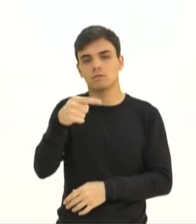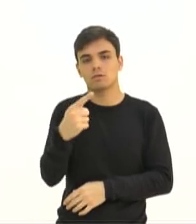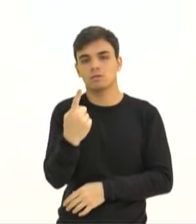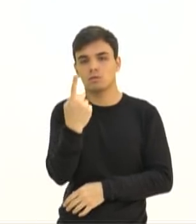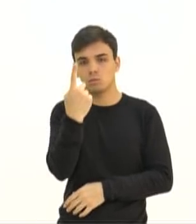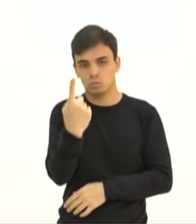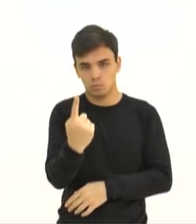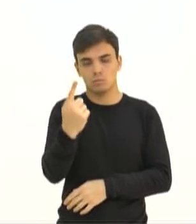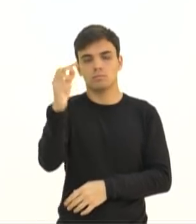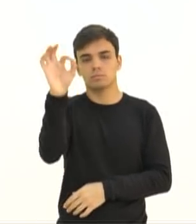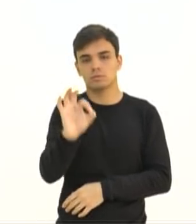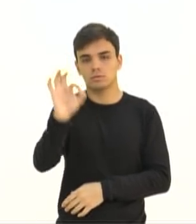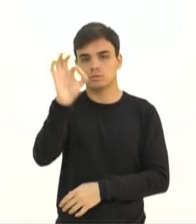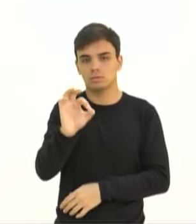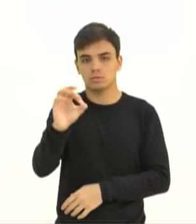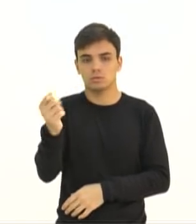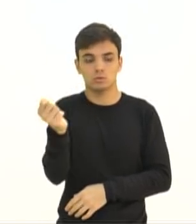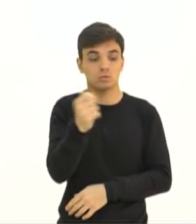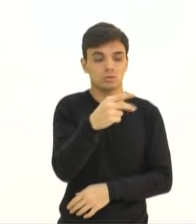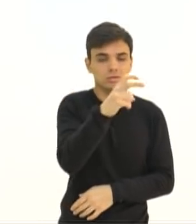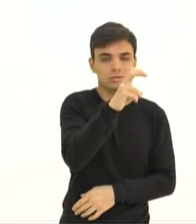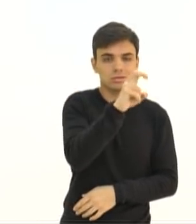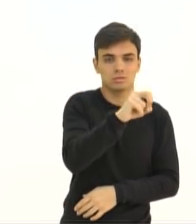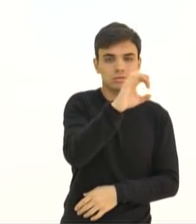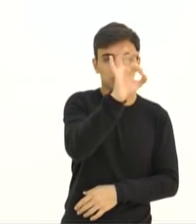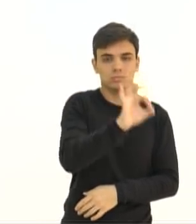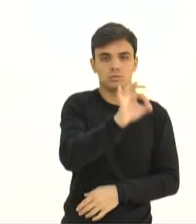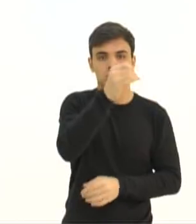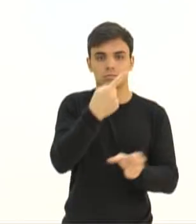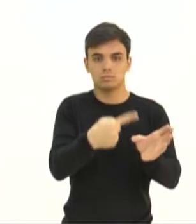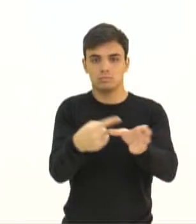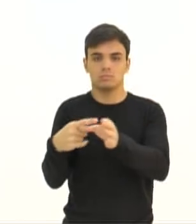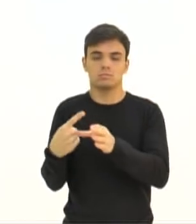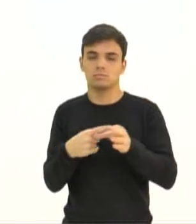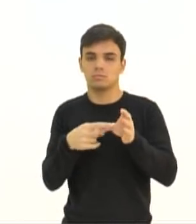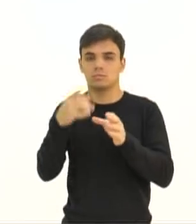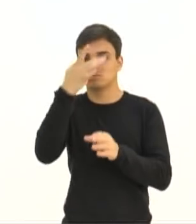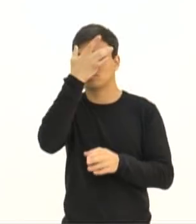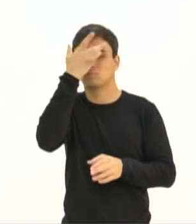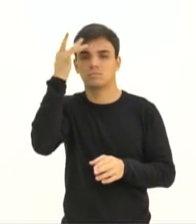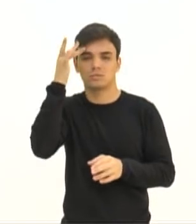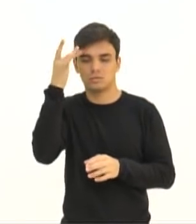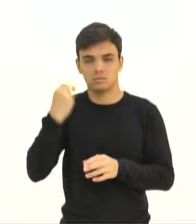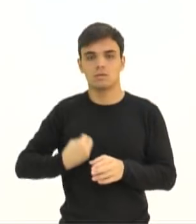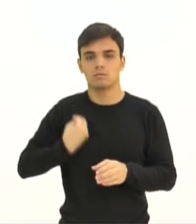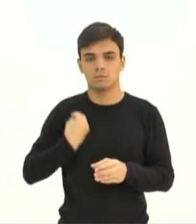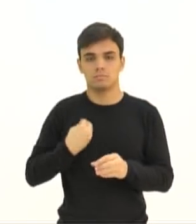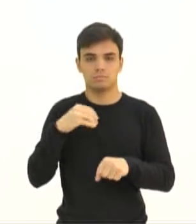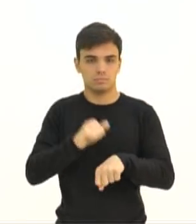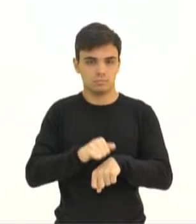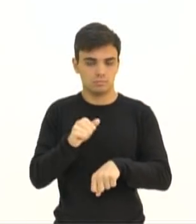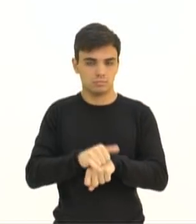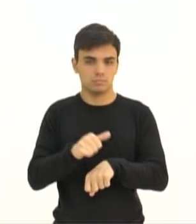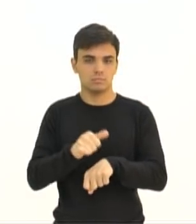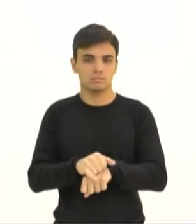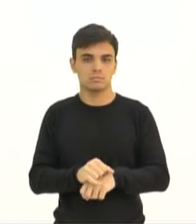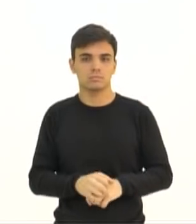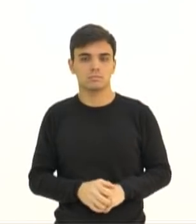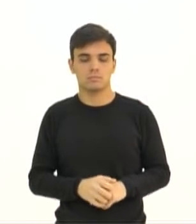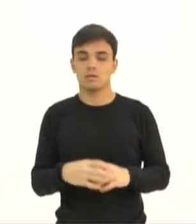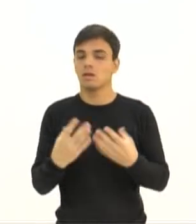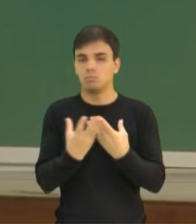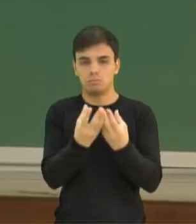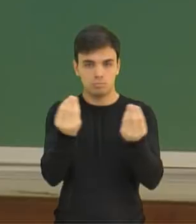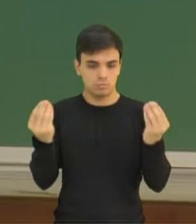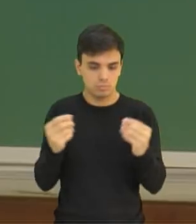77,1% dos 50% dos municípios ali, as pessoas vivem na pobreza. Ainda é muito elevado